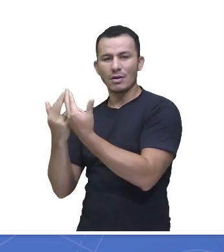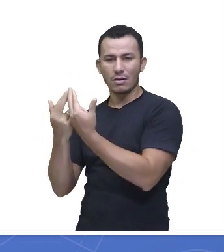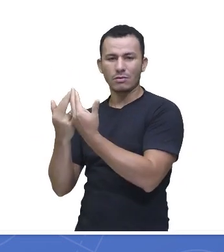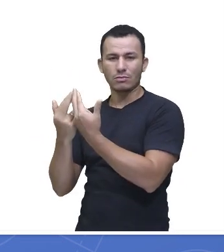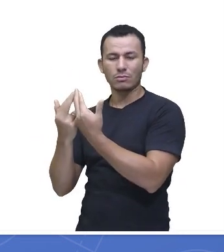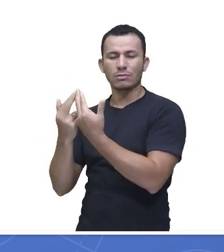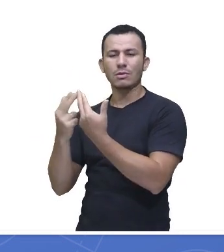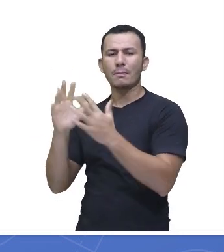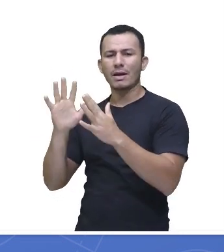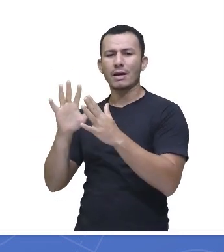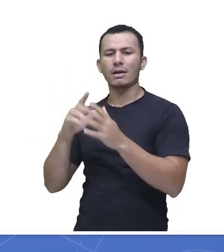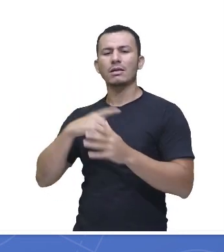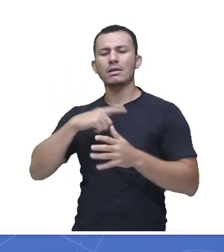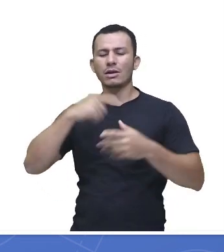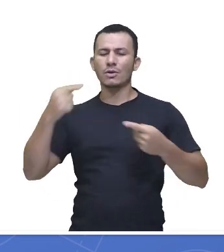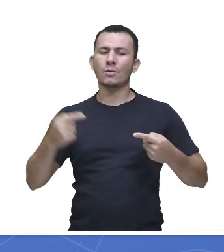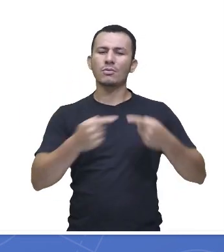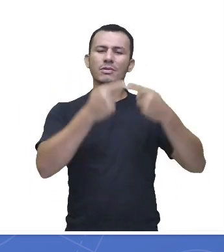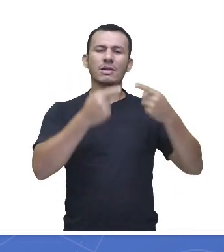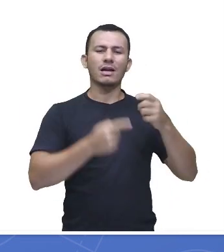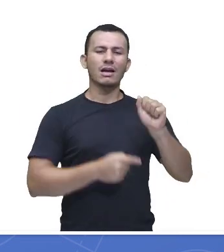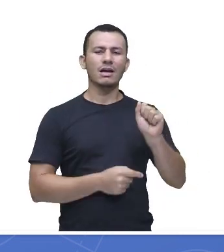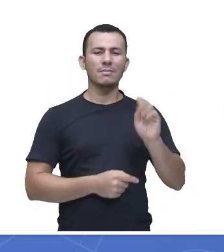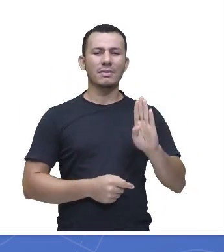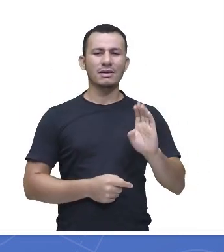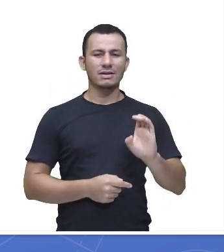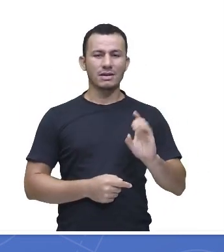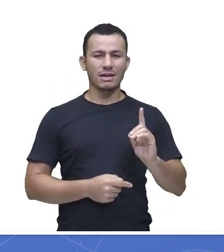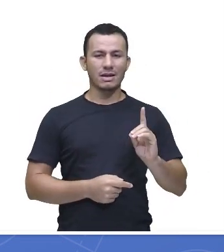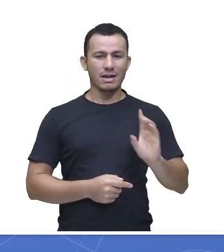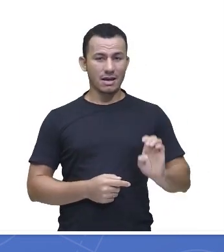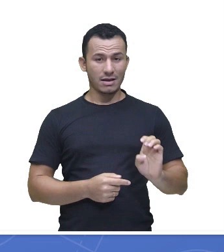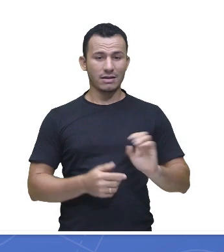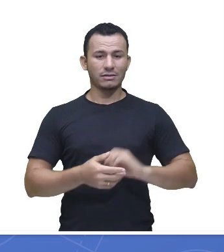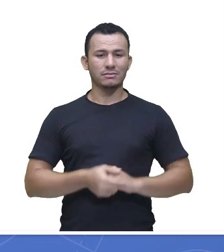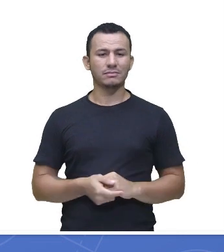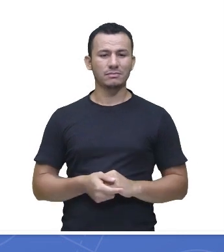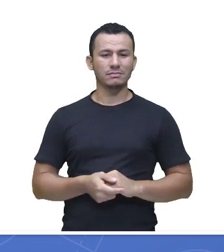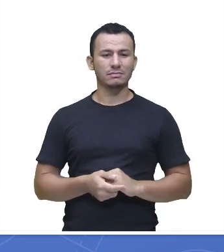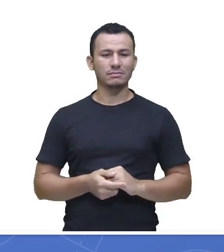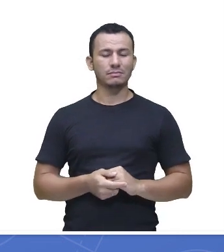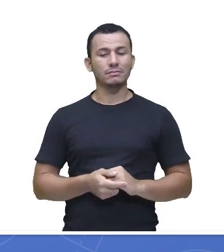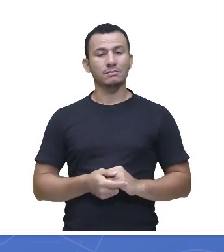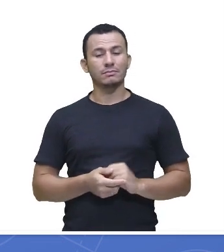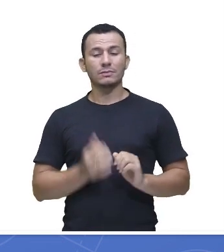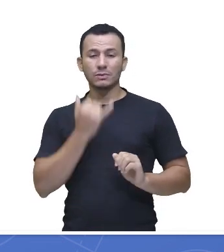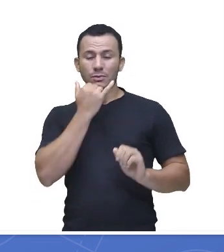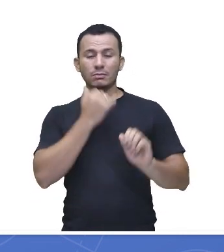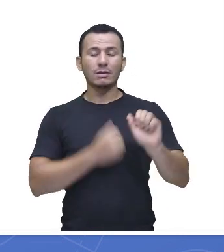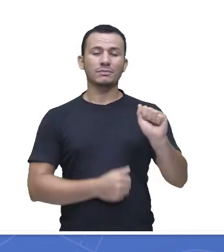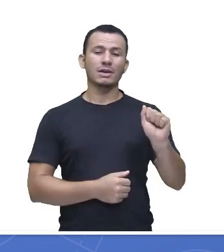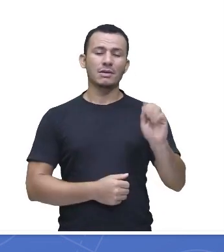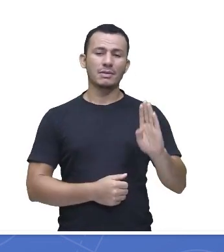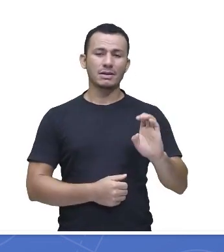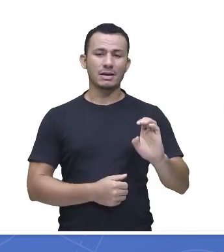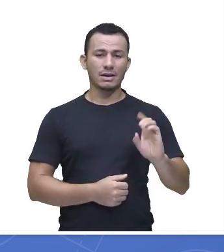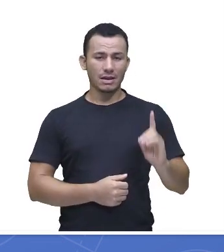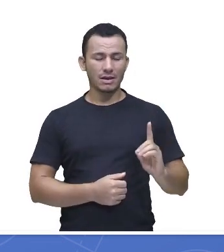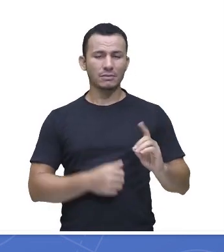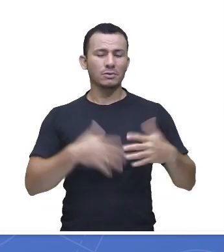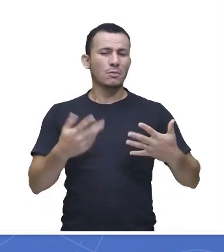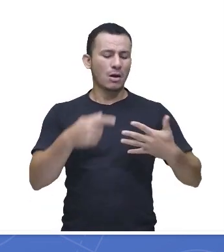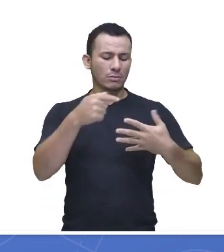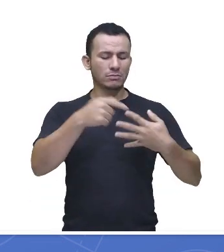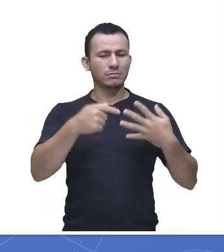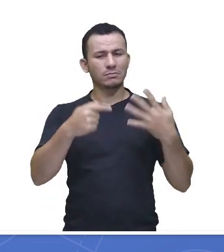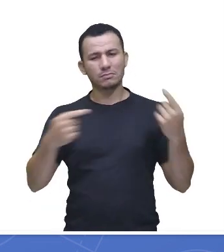às seguintes perguntas respectivamente. Aí você tem quatro alternativas dizendo quais são essas questões. Vamos analisar